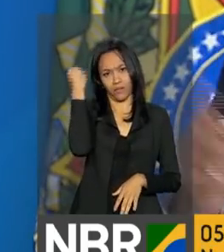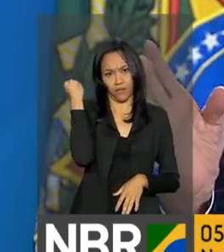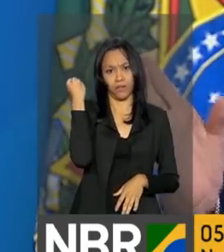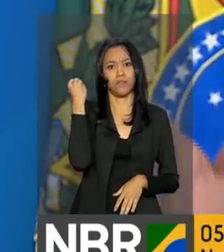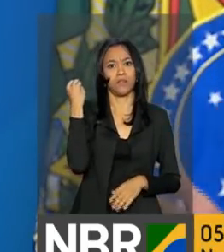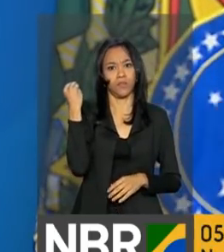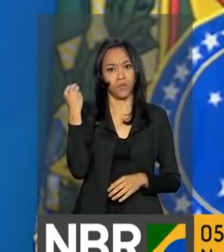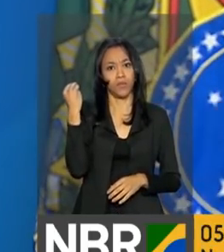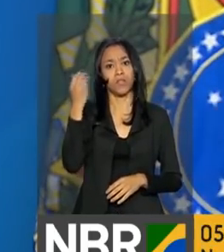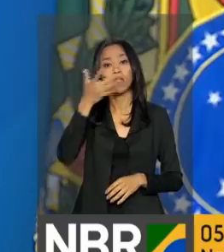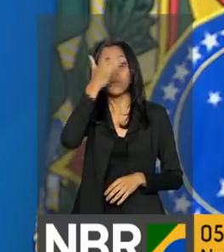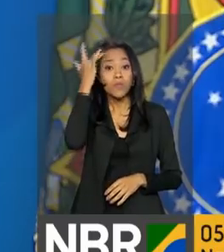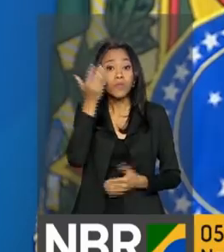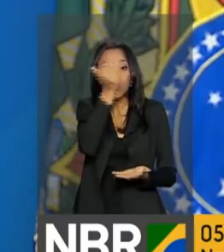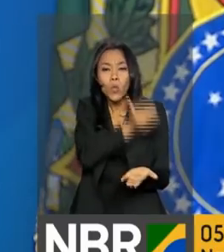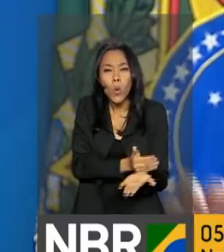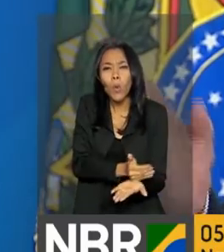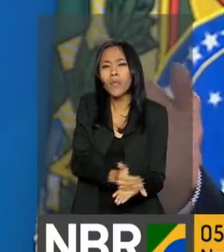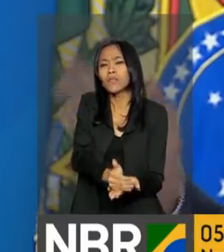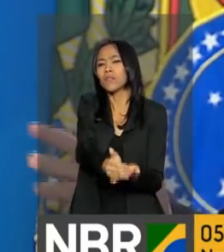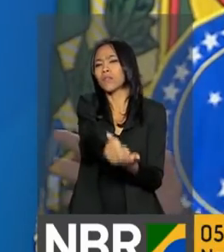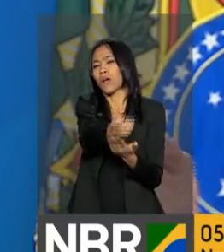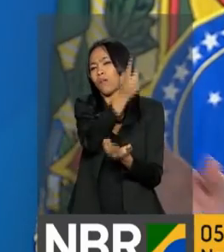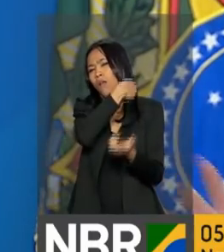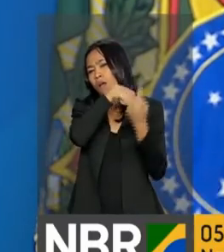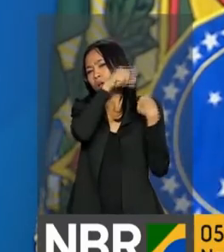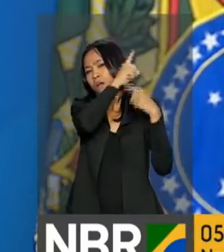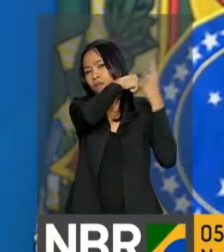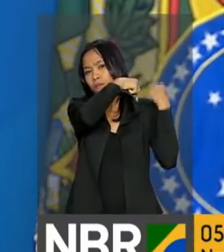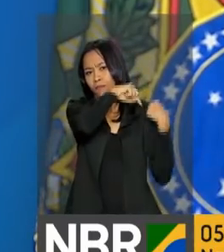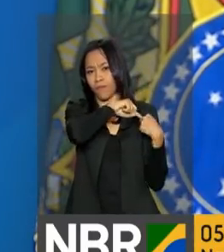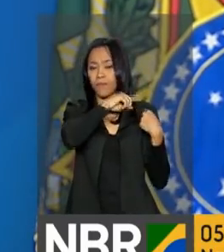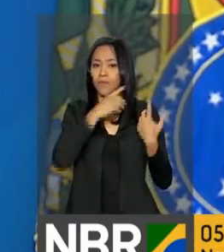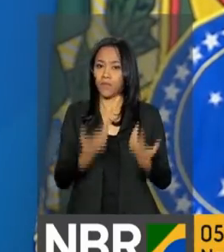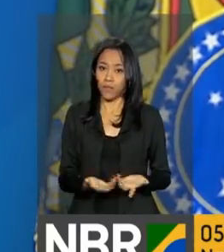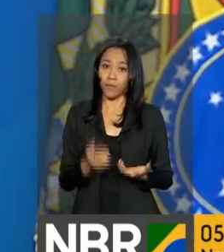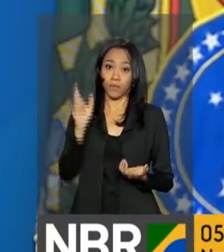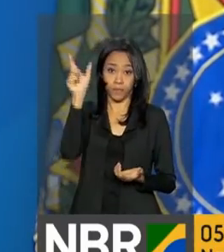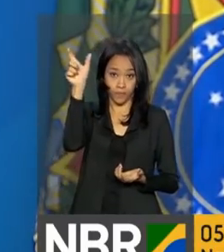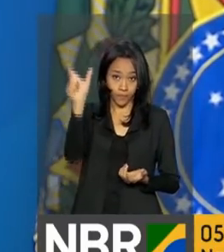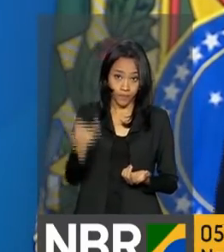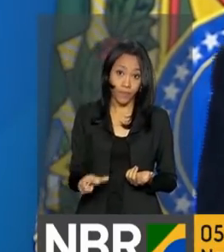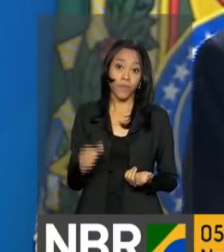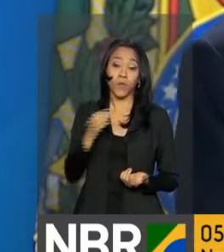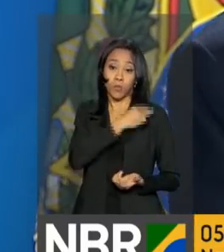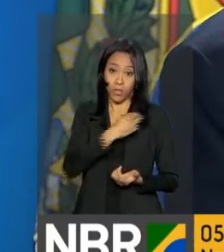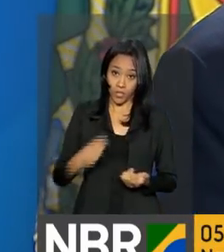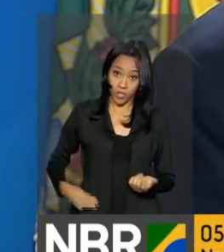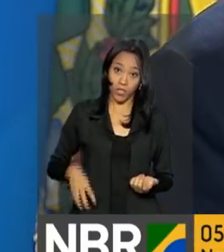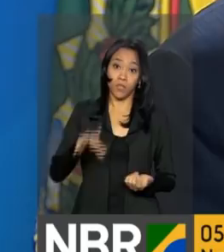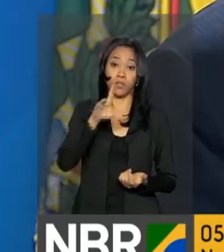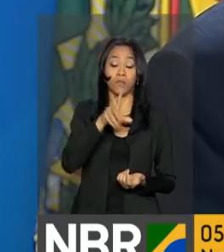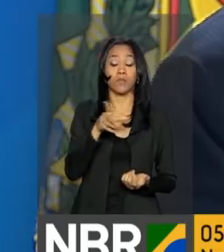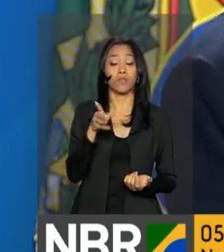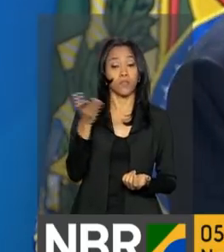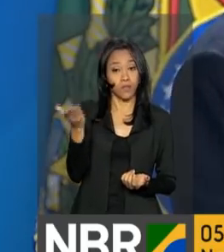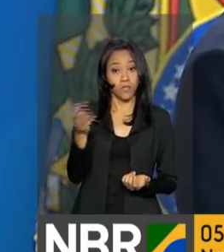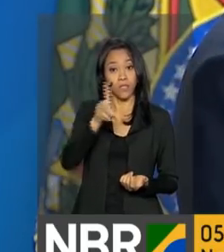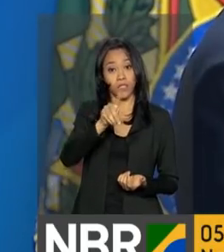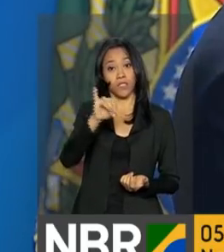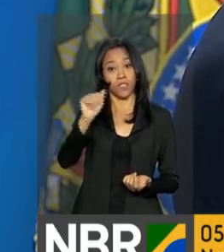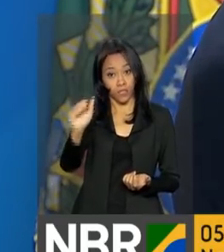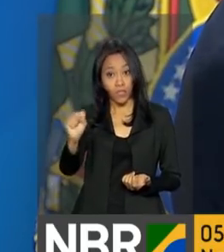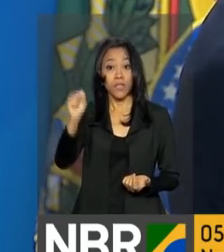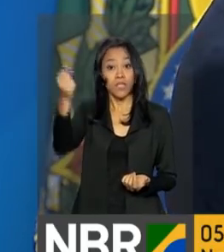muitas vezes deram início a certas atividades do ministro toffoli fez questão de recordar todos aqueles